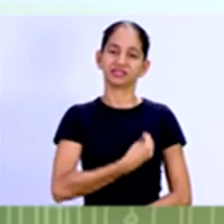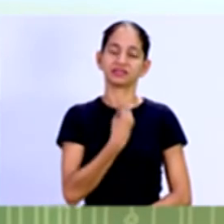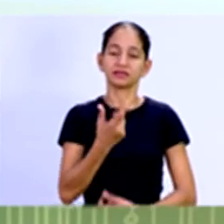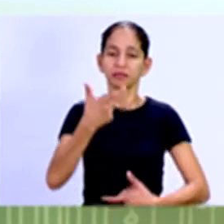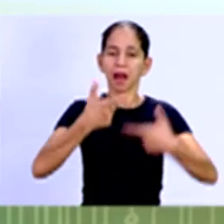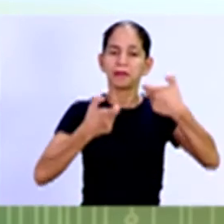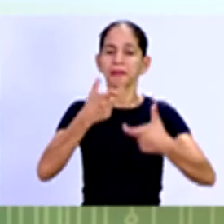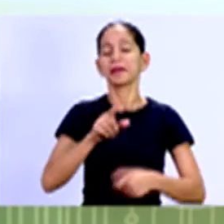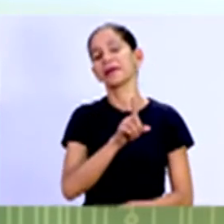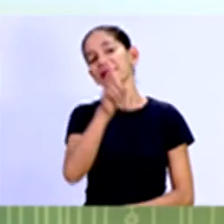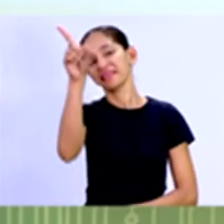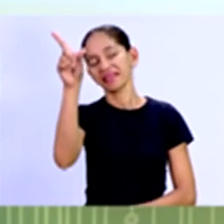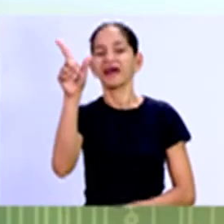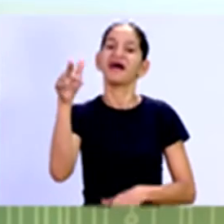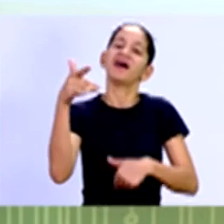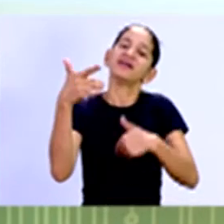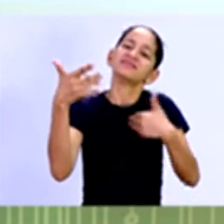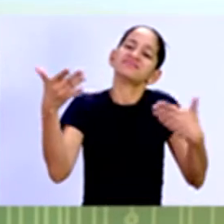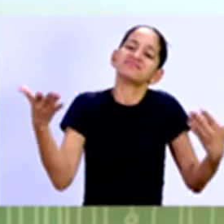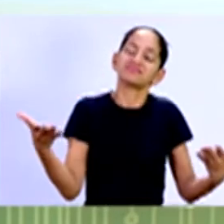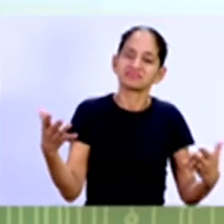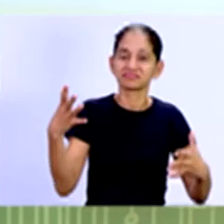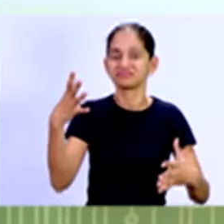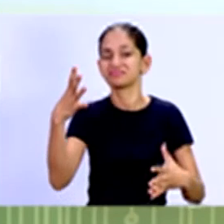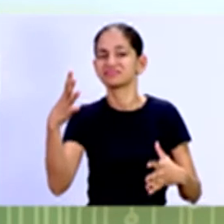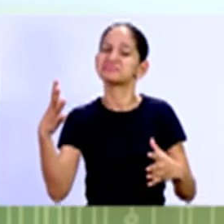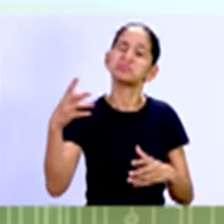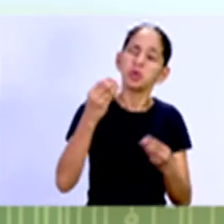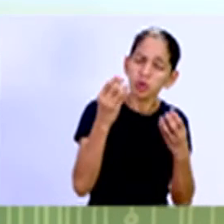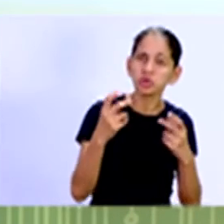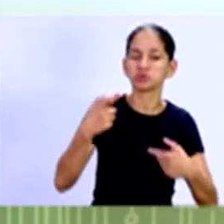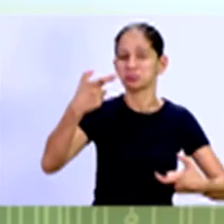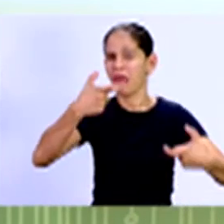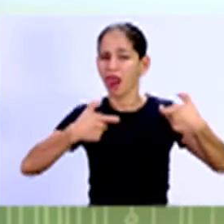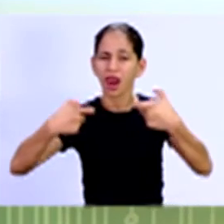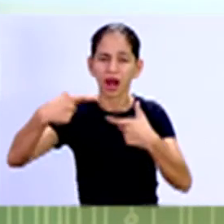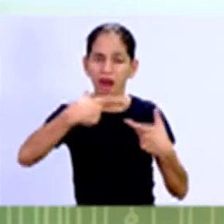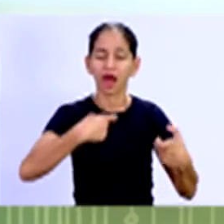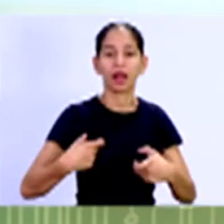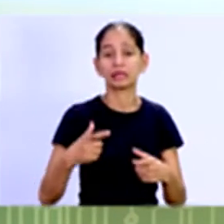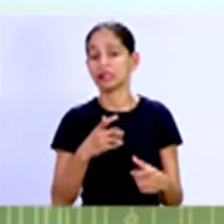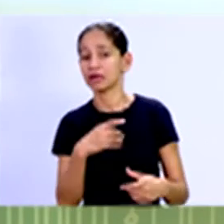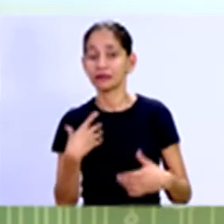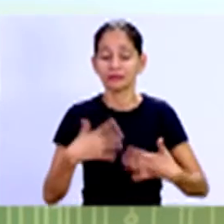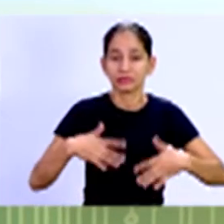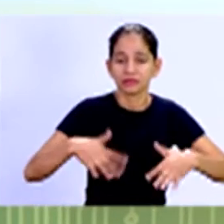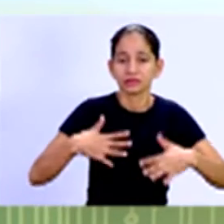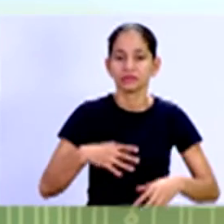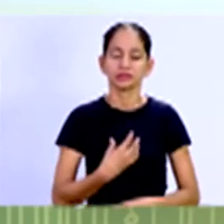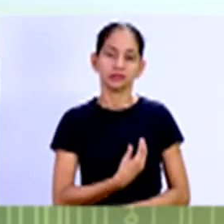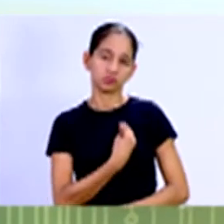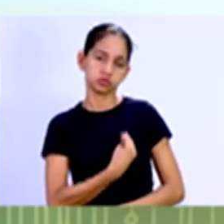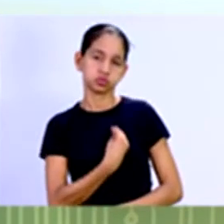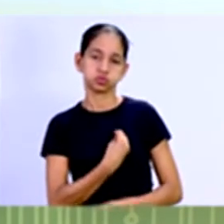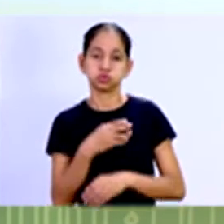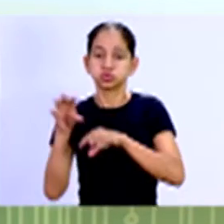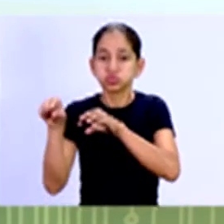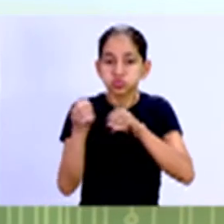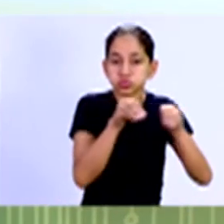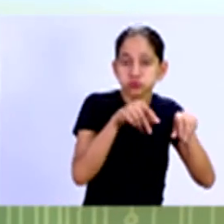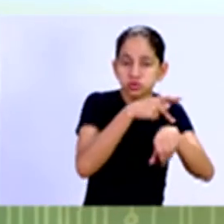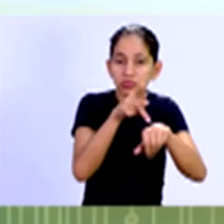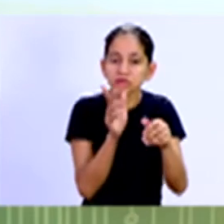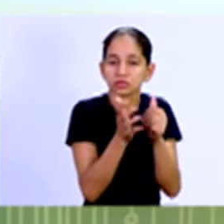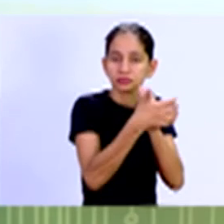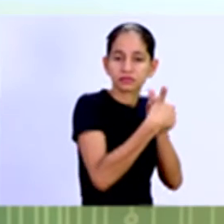guerras, tantas lutas entre povos, e as pessoas estão lutando pelas suas vidas, né, estão migrando dos seus países,